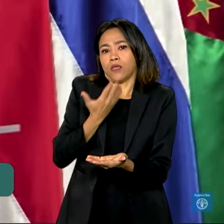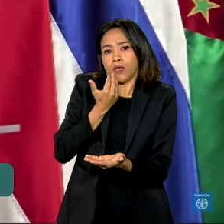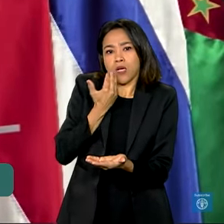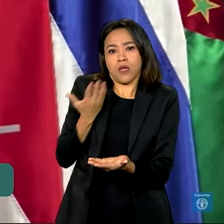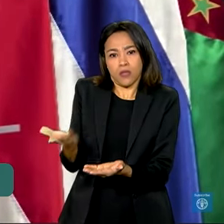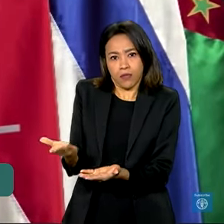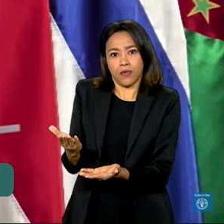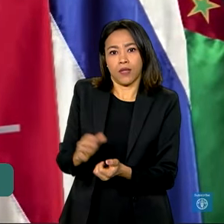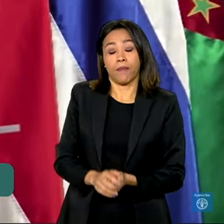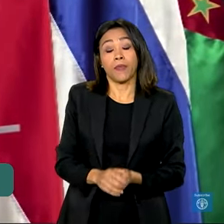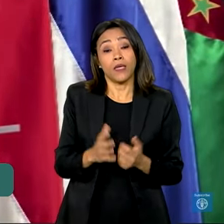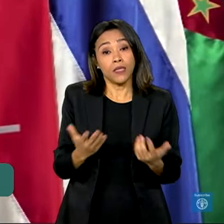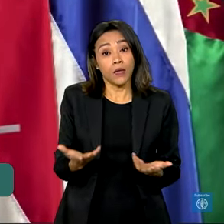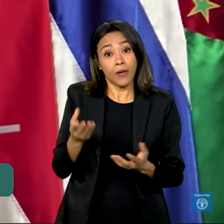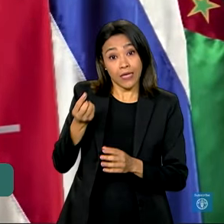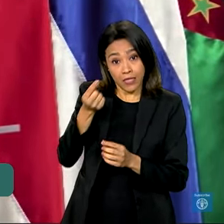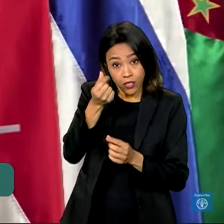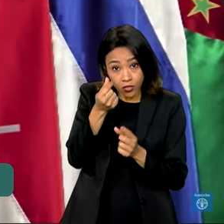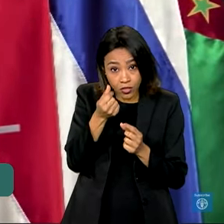Então, a transferência de renda,